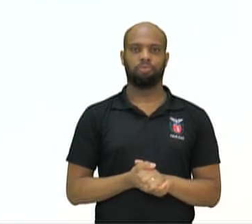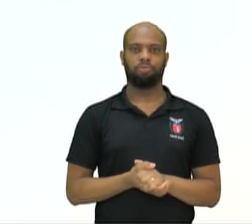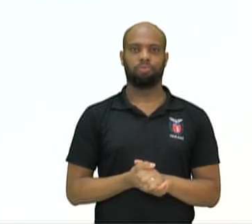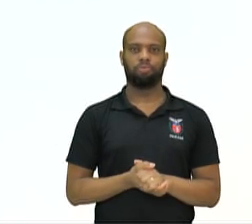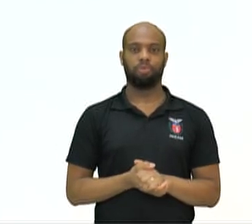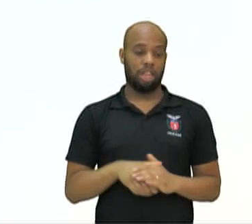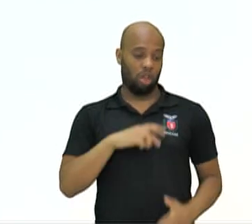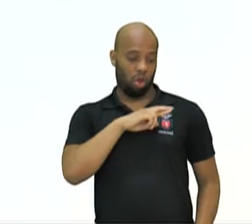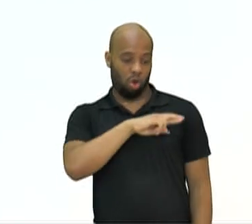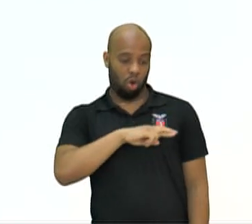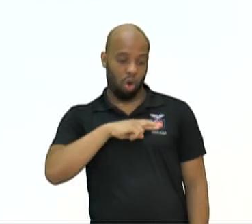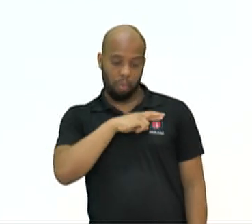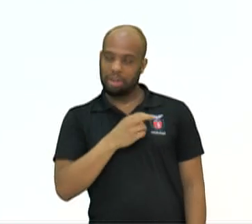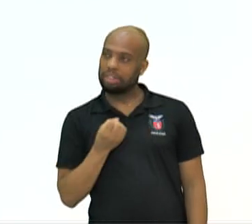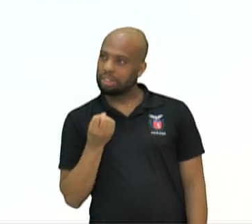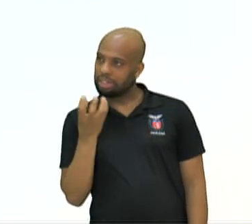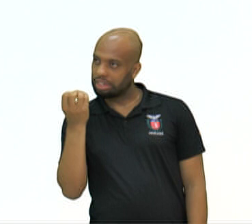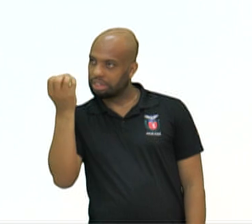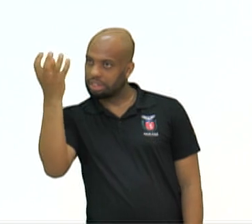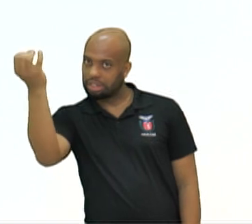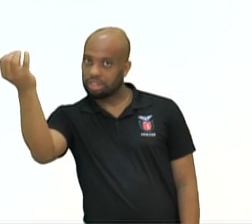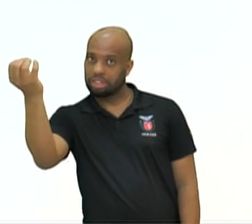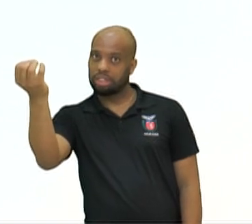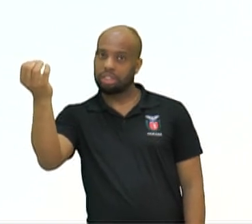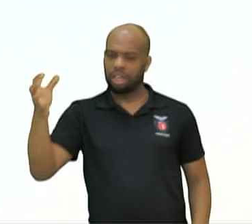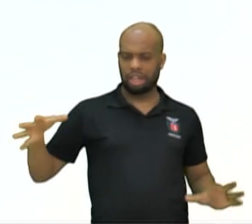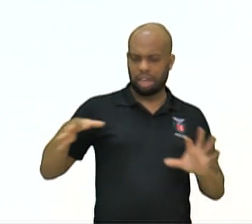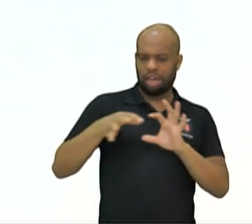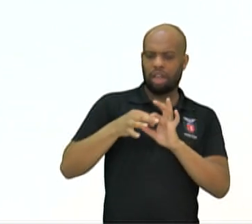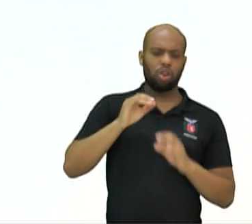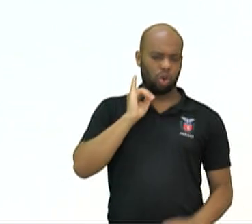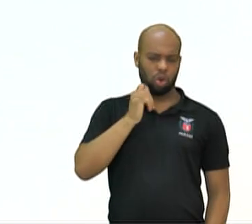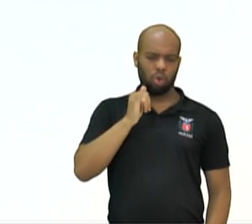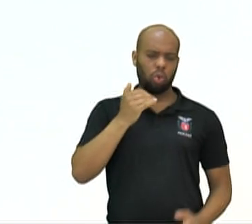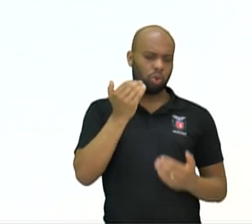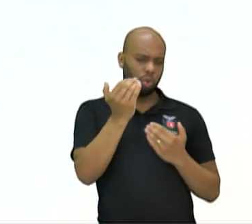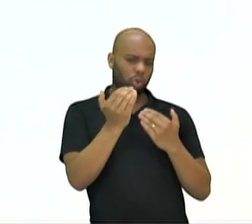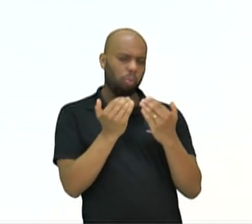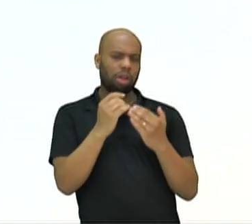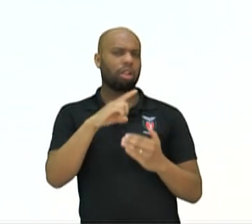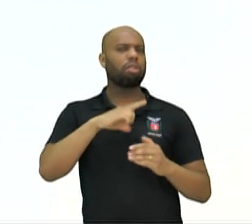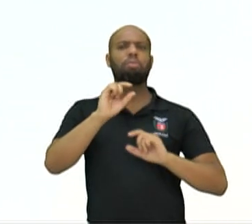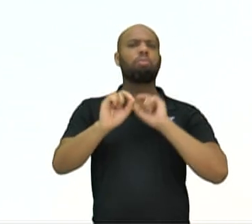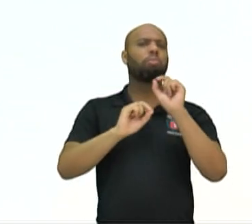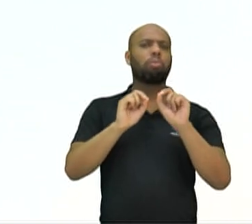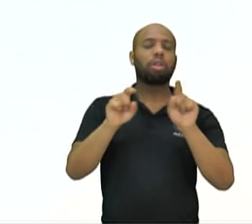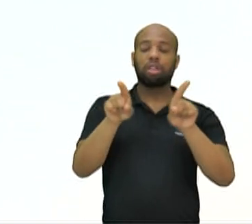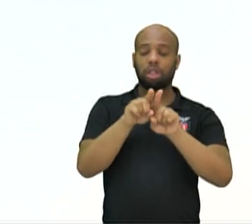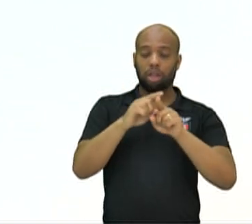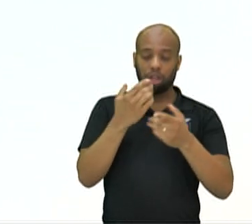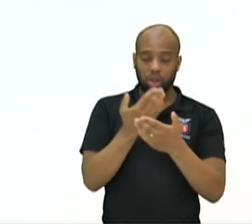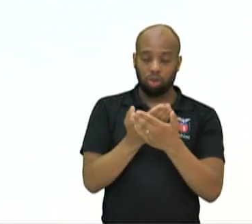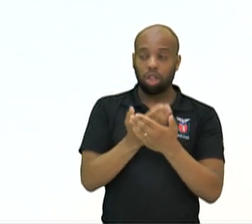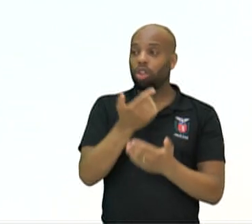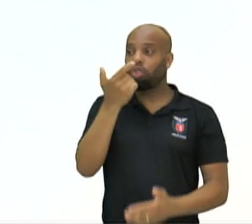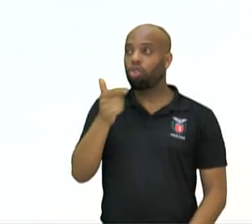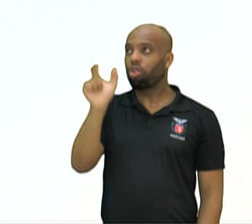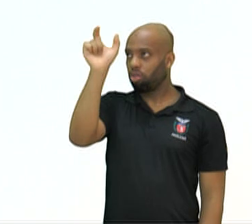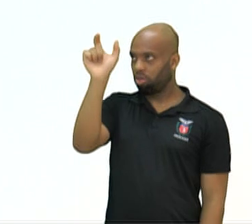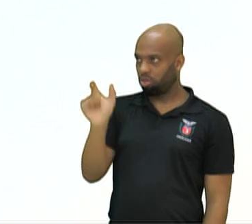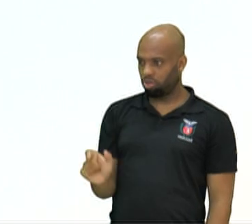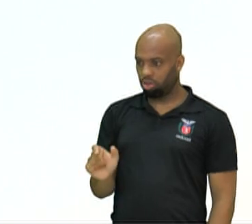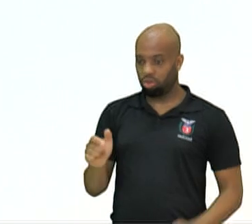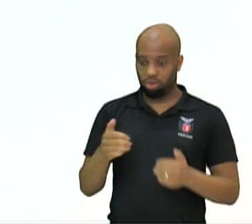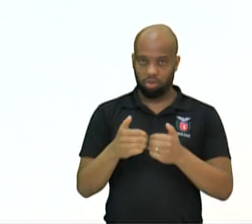comparações entre o conto e o romance de aventura lidos, rever os tipos de sujeitos, ampliar o